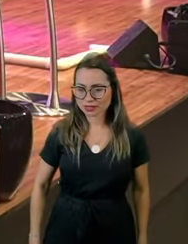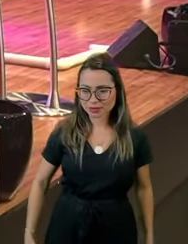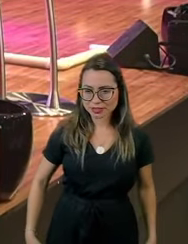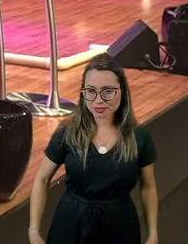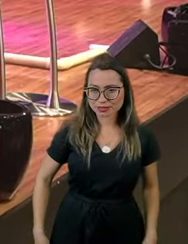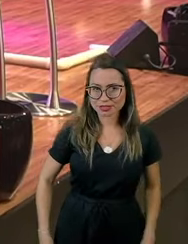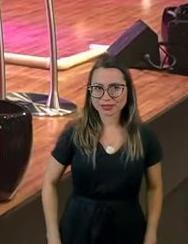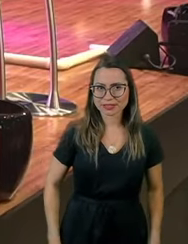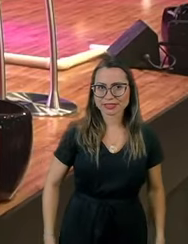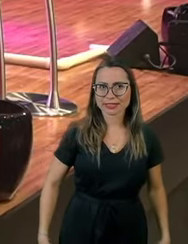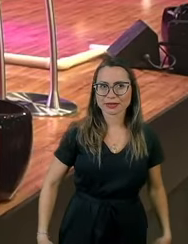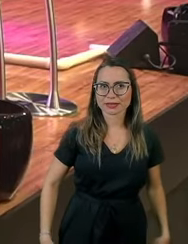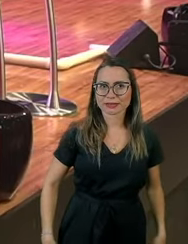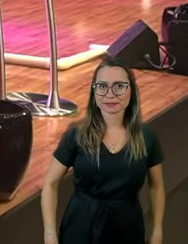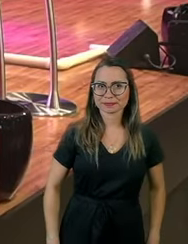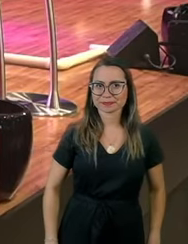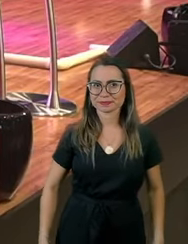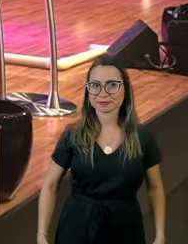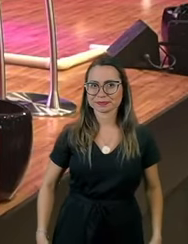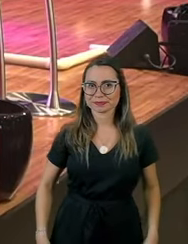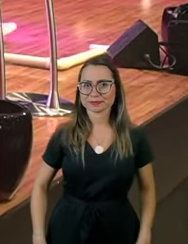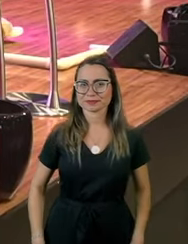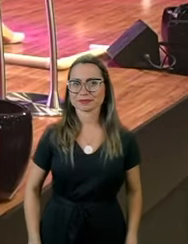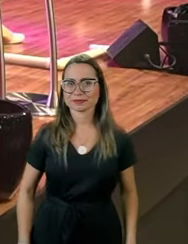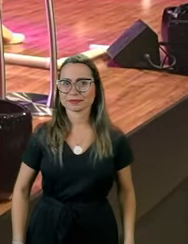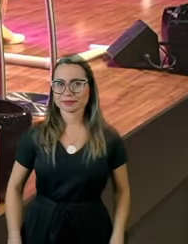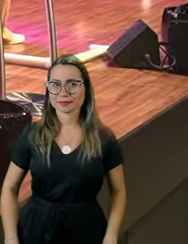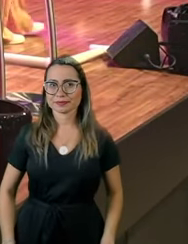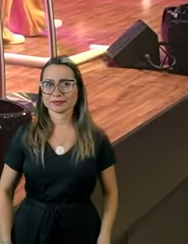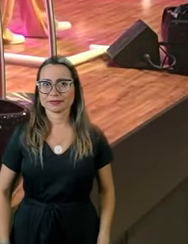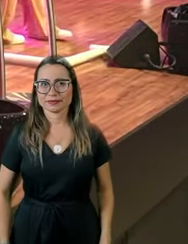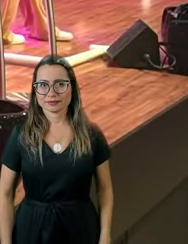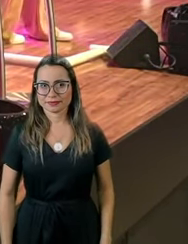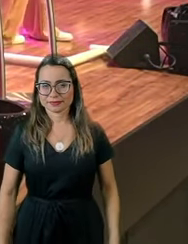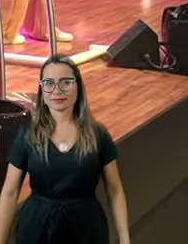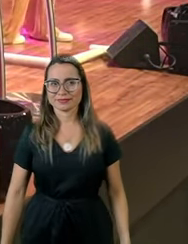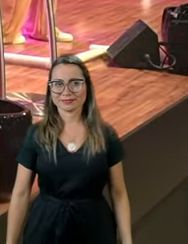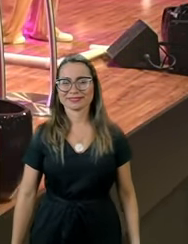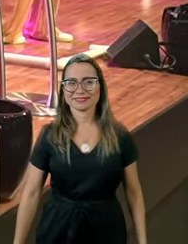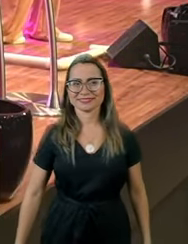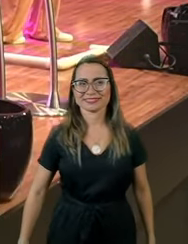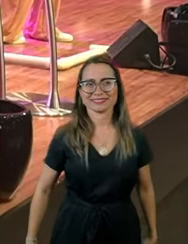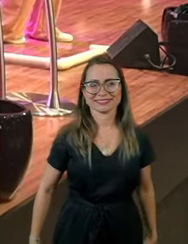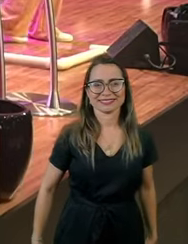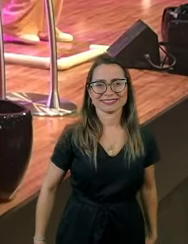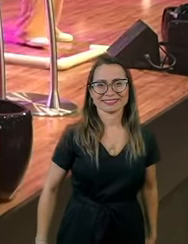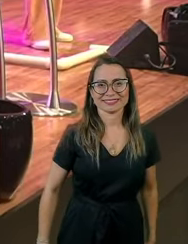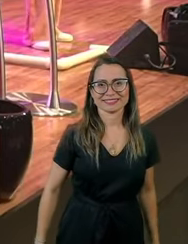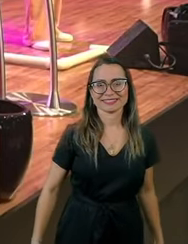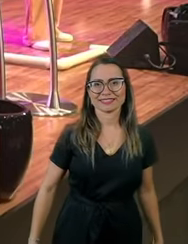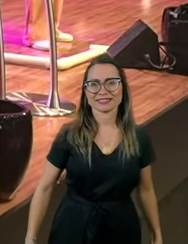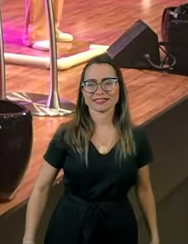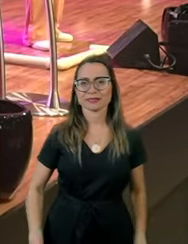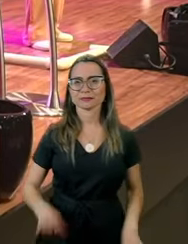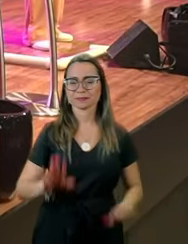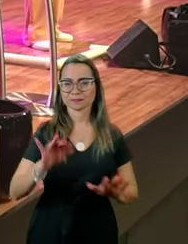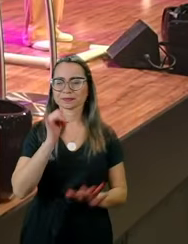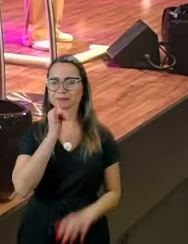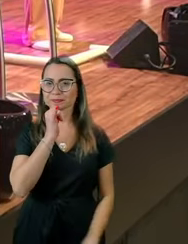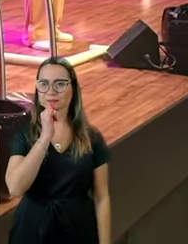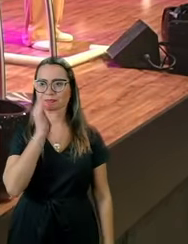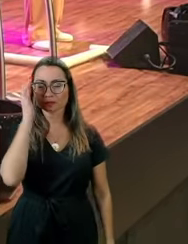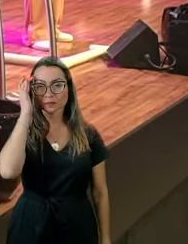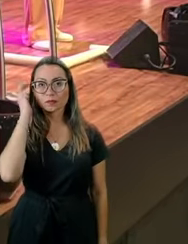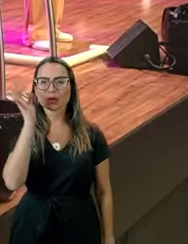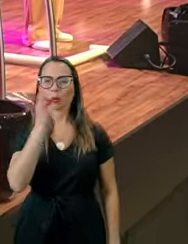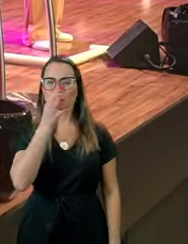Algumas conexões não são visíveis. Escute, você não precisa postar no Instagram toda hora, sua melhor amiga. Vou te dar uma dica, as